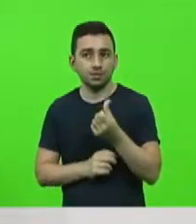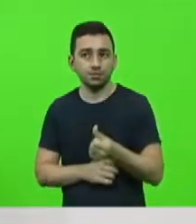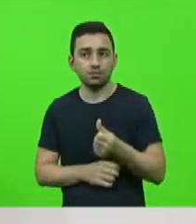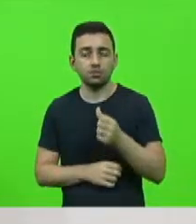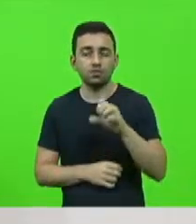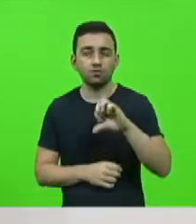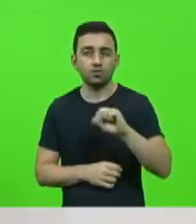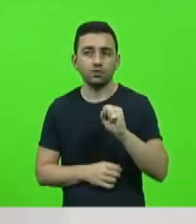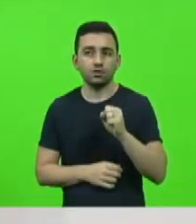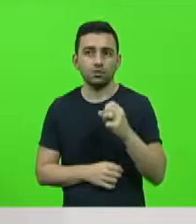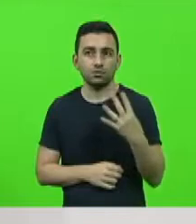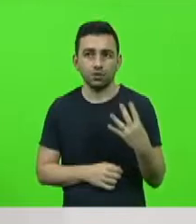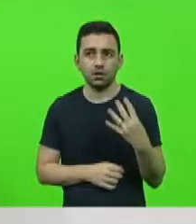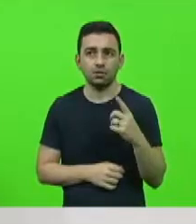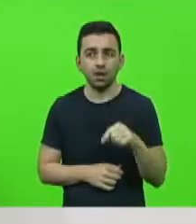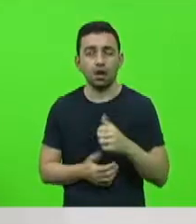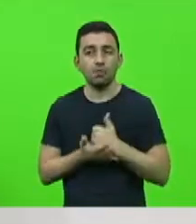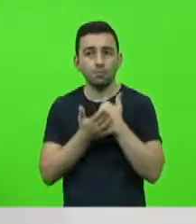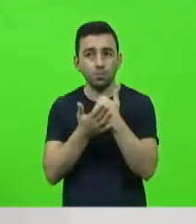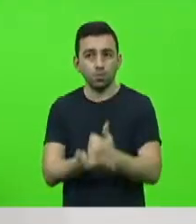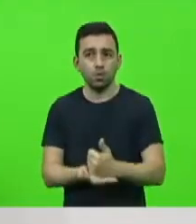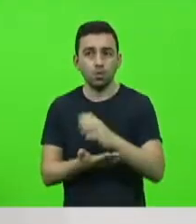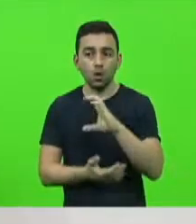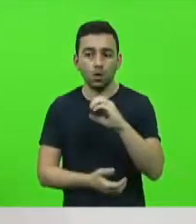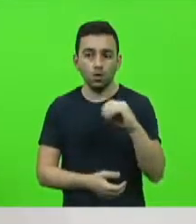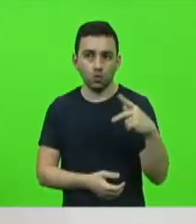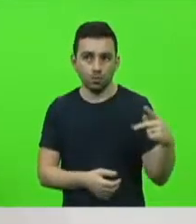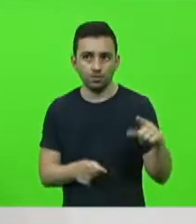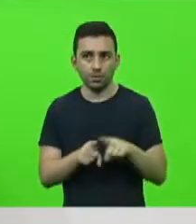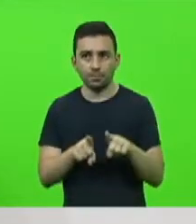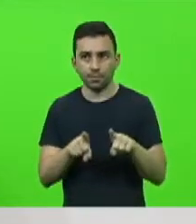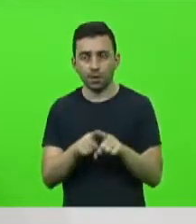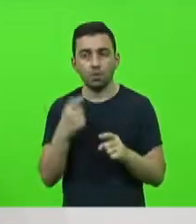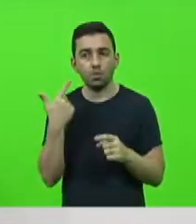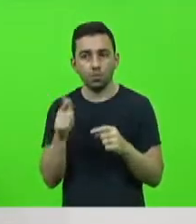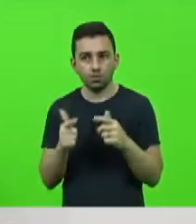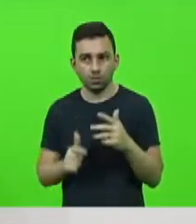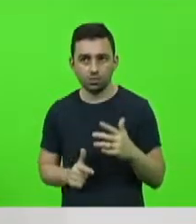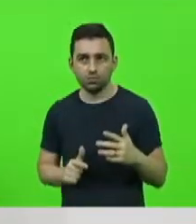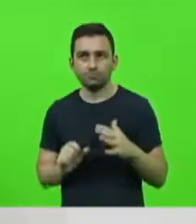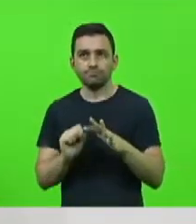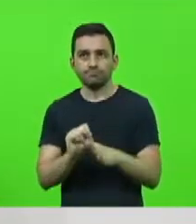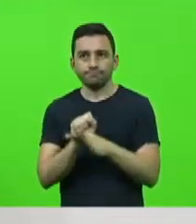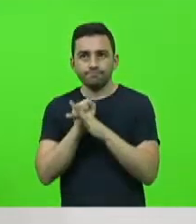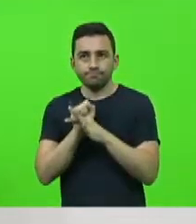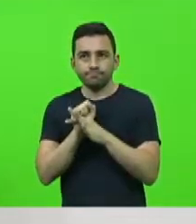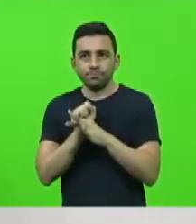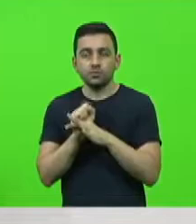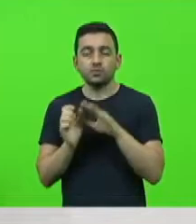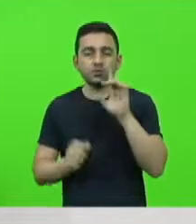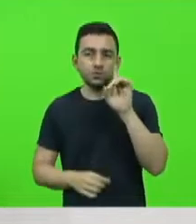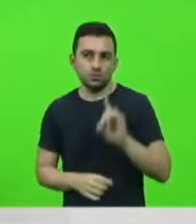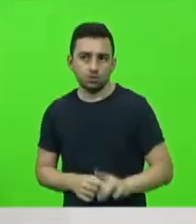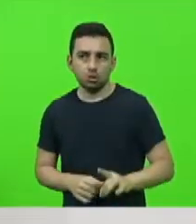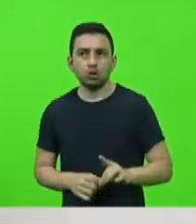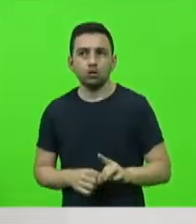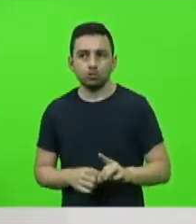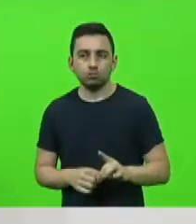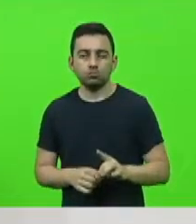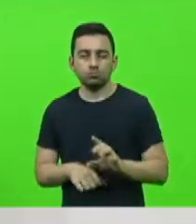estadual de apoio ao cooperativismo e estabelece outras providências, garantindo o direito constitucional à liberdade de